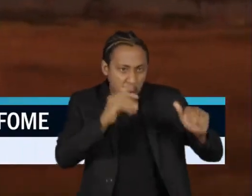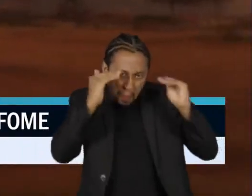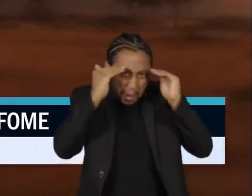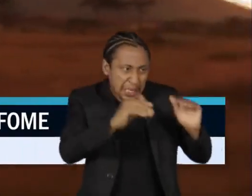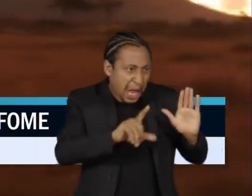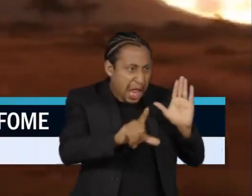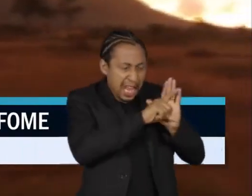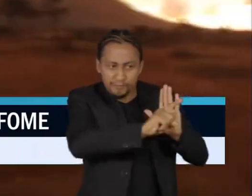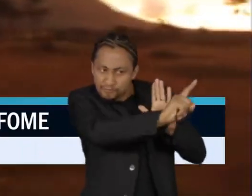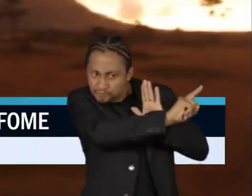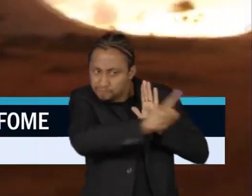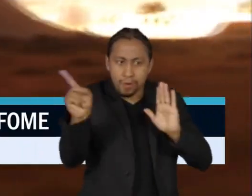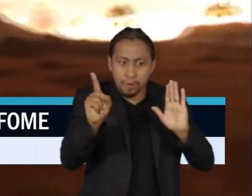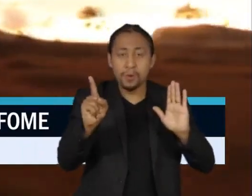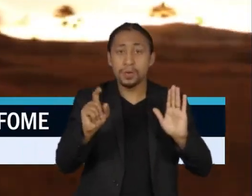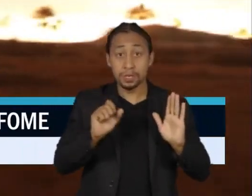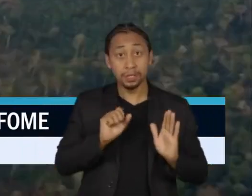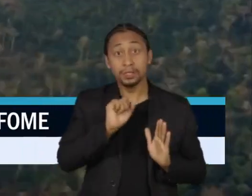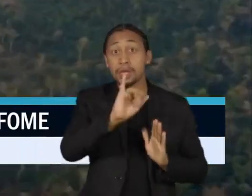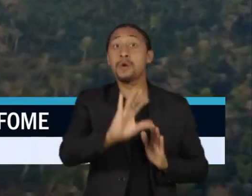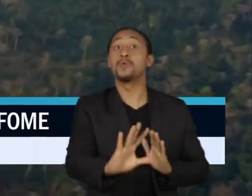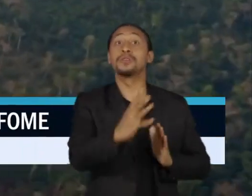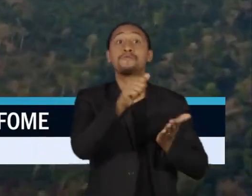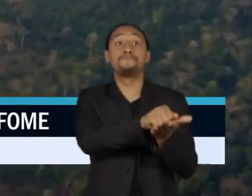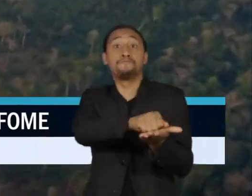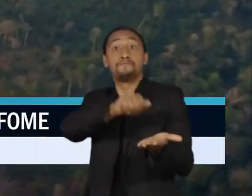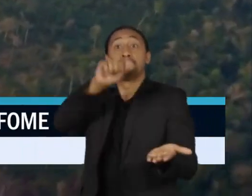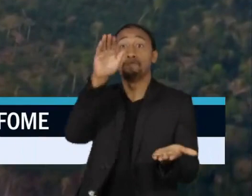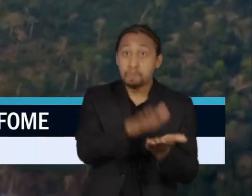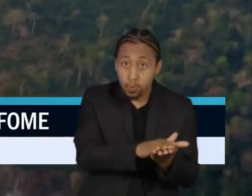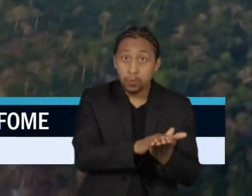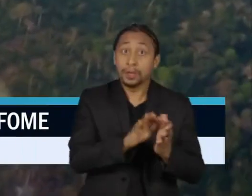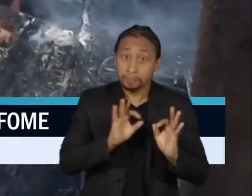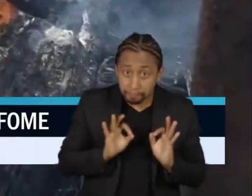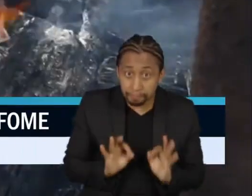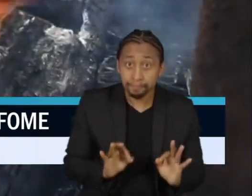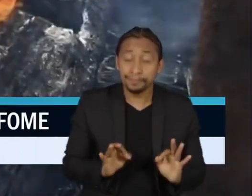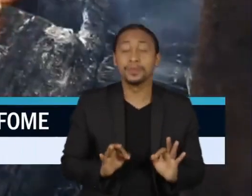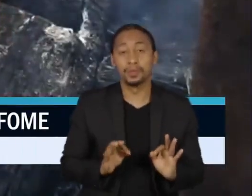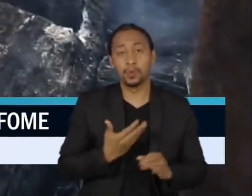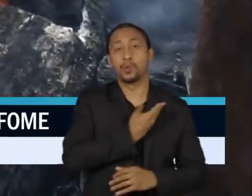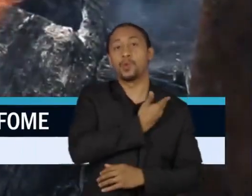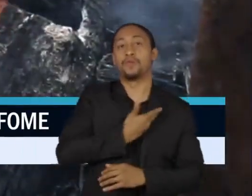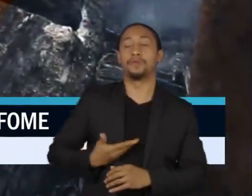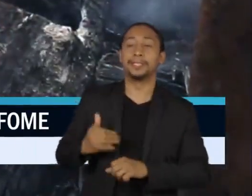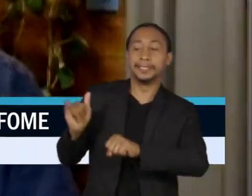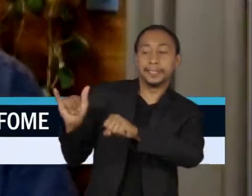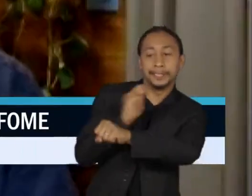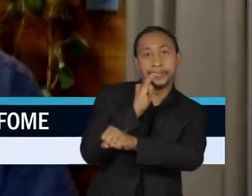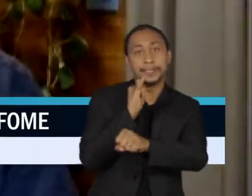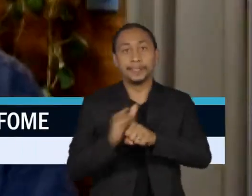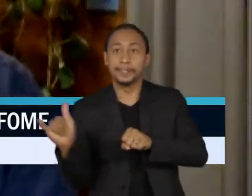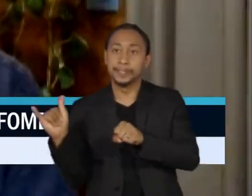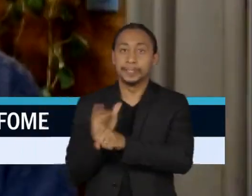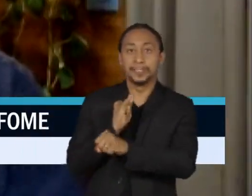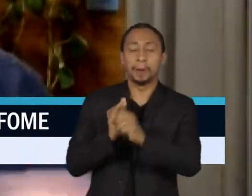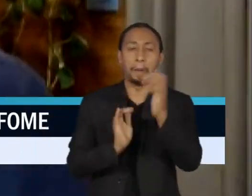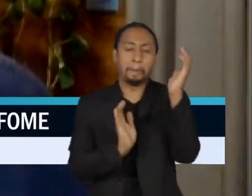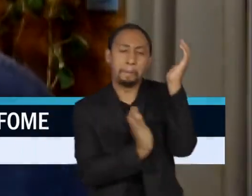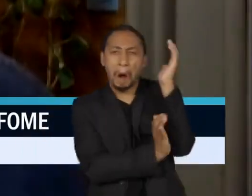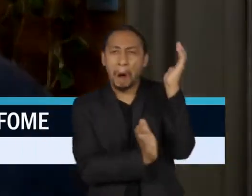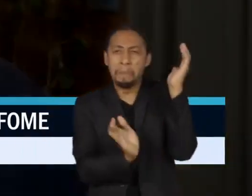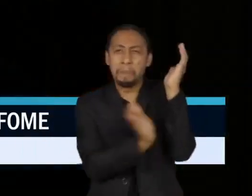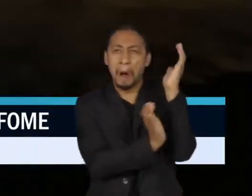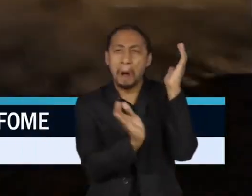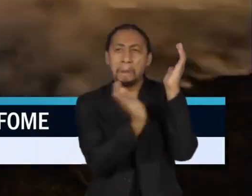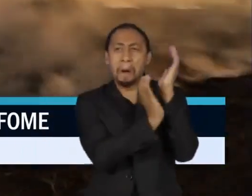brasileira. Caso essa multa conseguisse ser aplicada mesmo assim, o governo criou uma outra situação que era uma burocracia onde a multa não